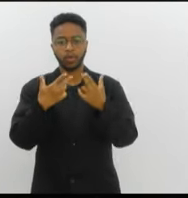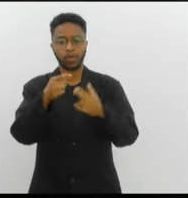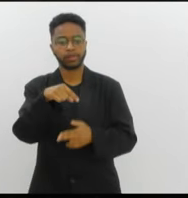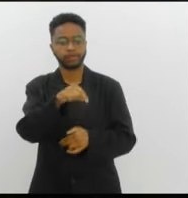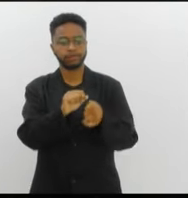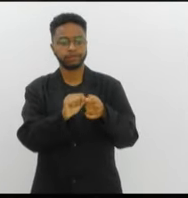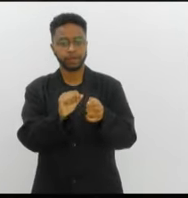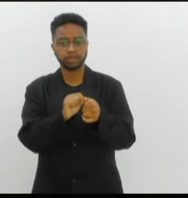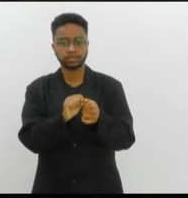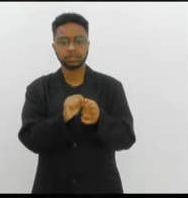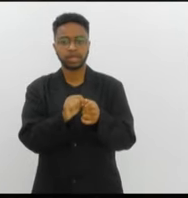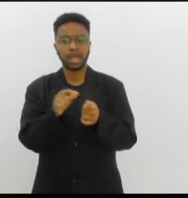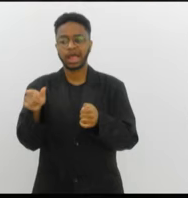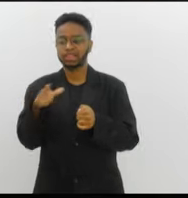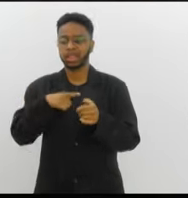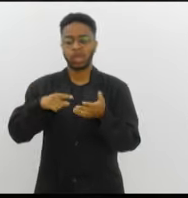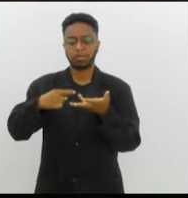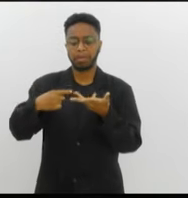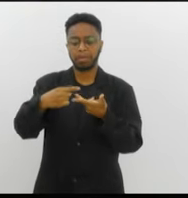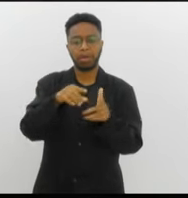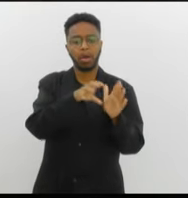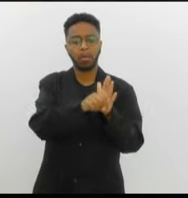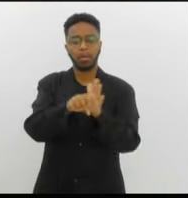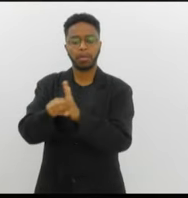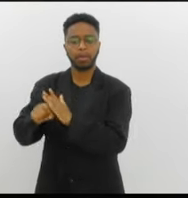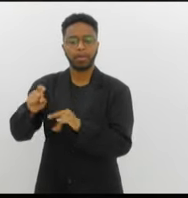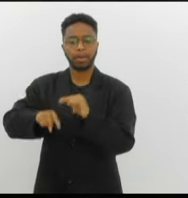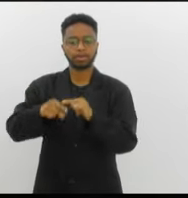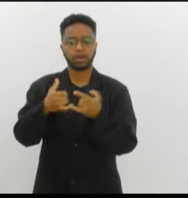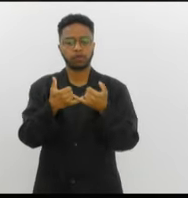estão furtando isso, aquilo, cabeamento, etc.